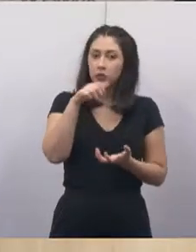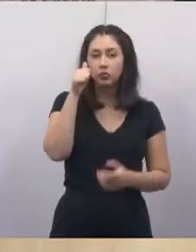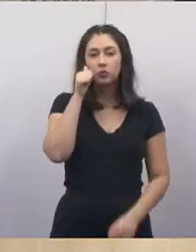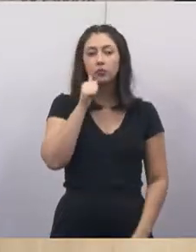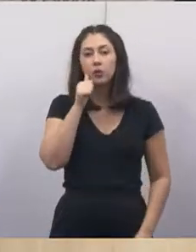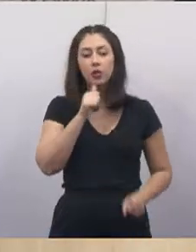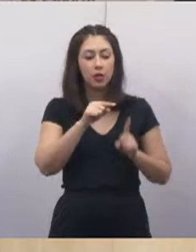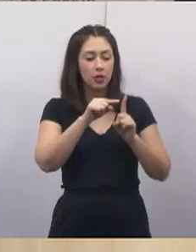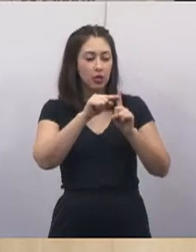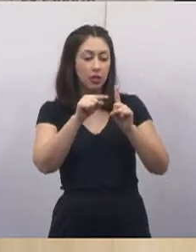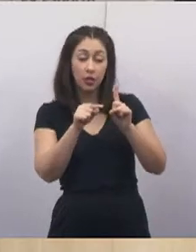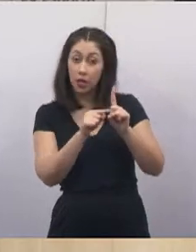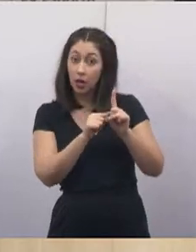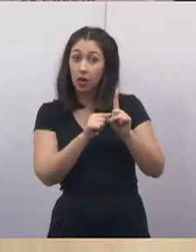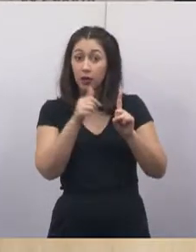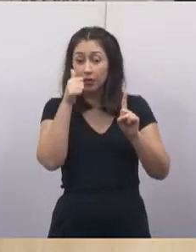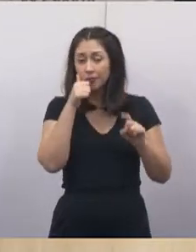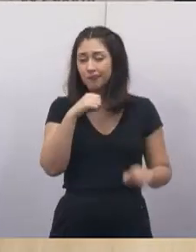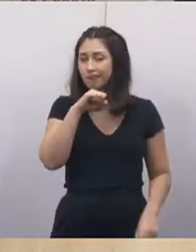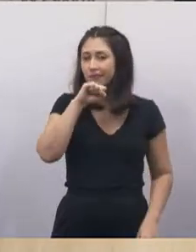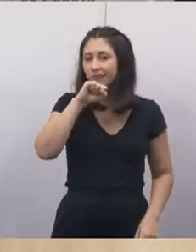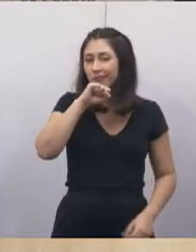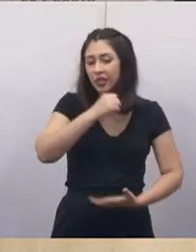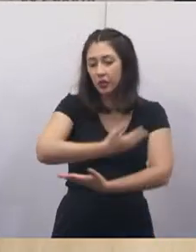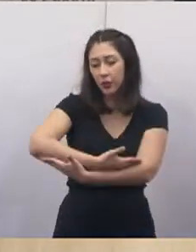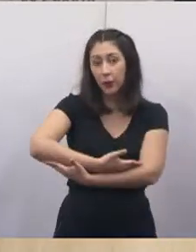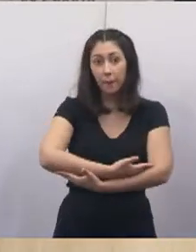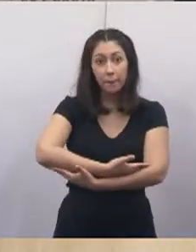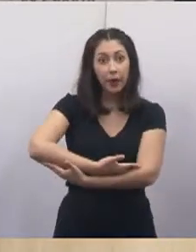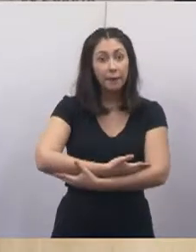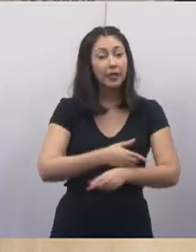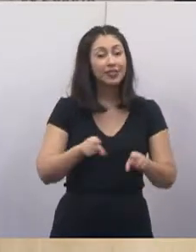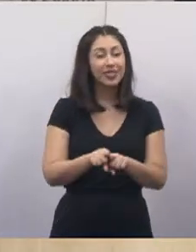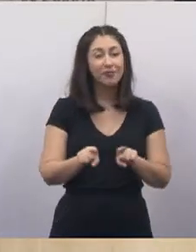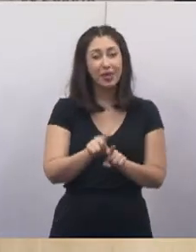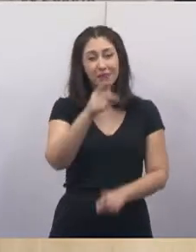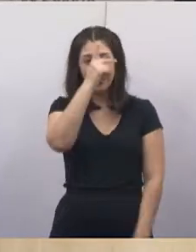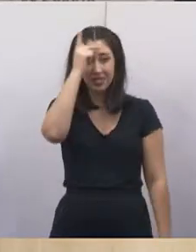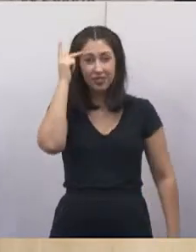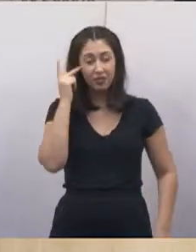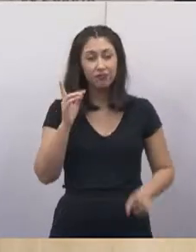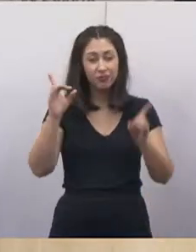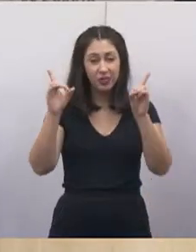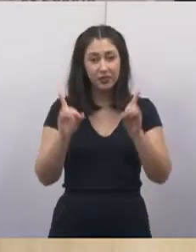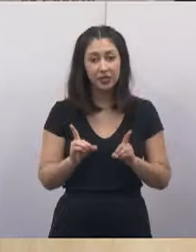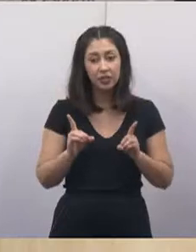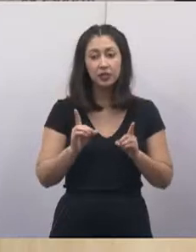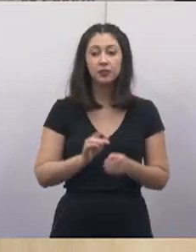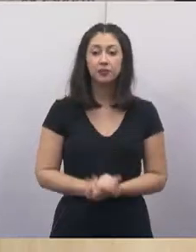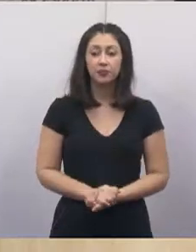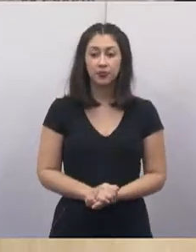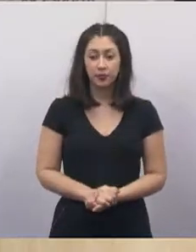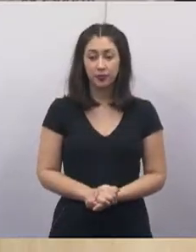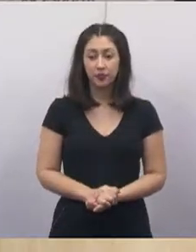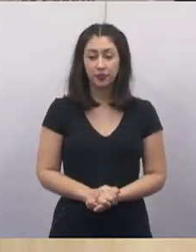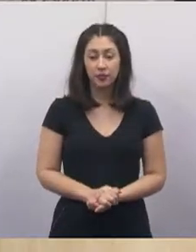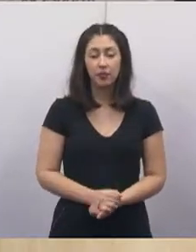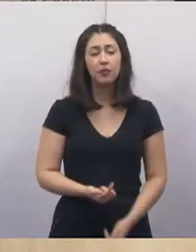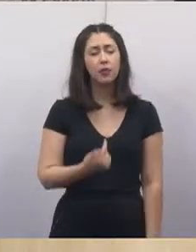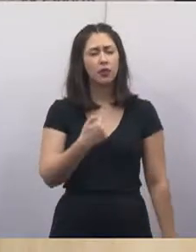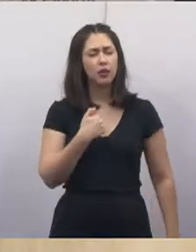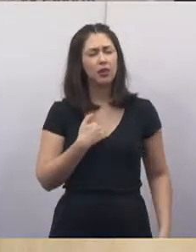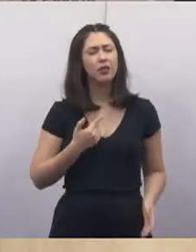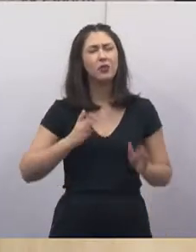gestantes, mães com crianças e pessoas com mobilidade reduzida. Esse vereador